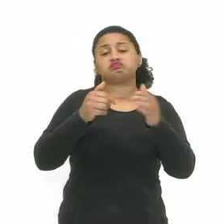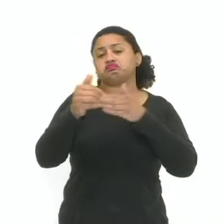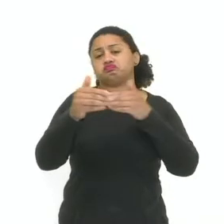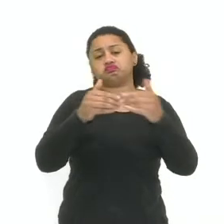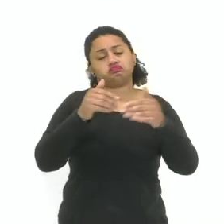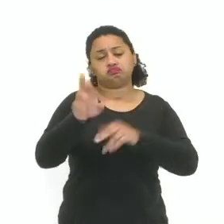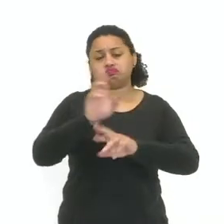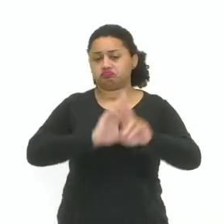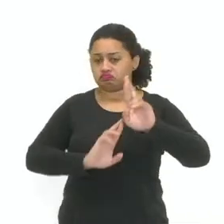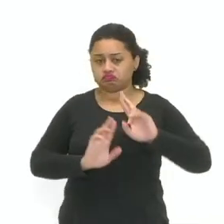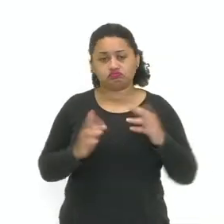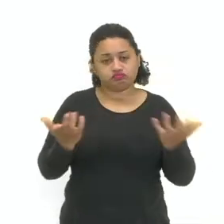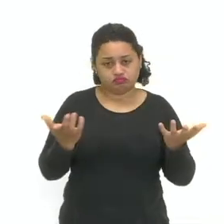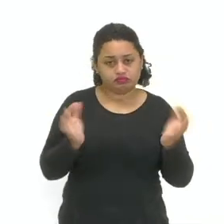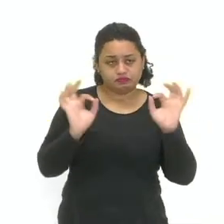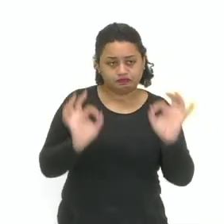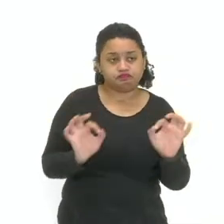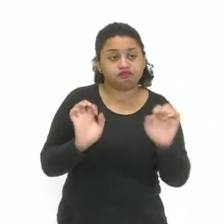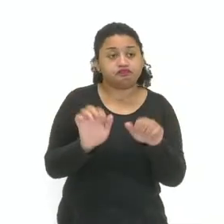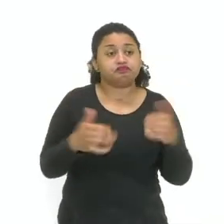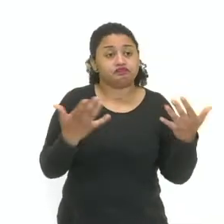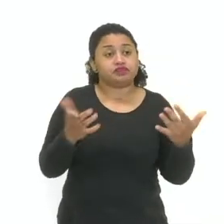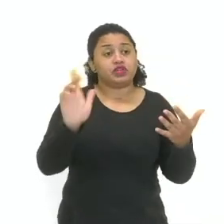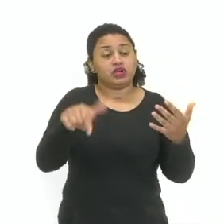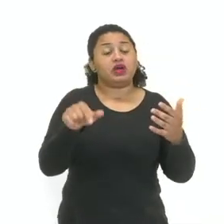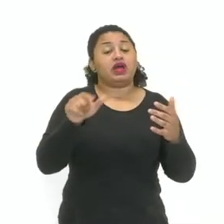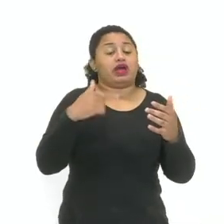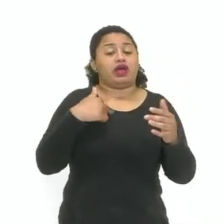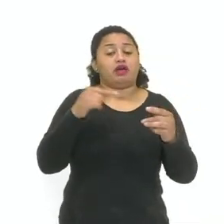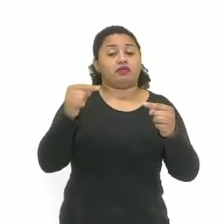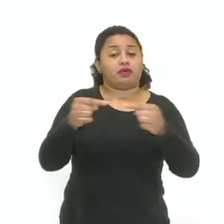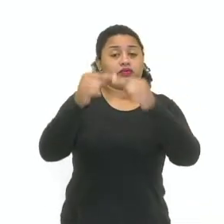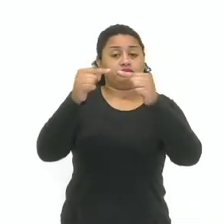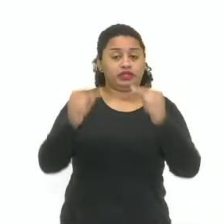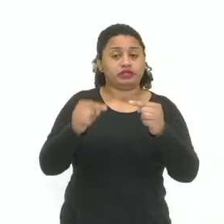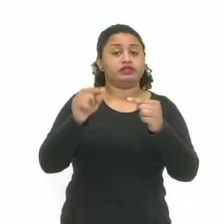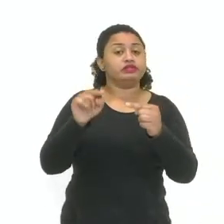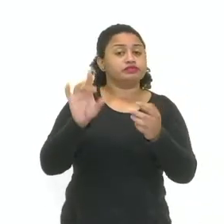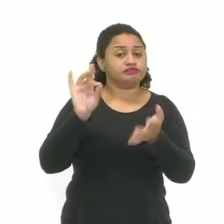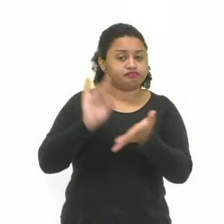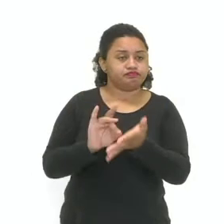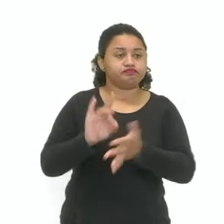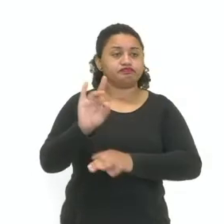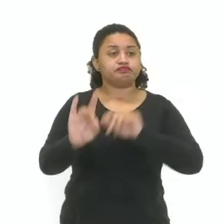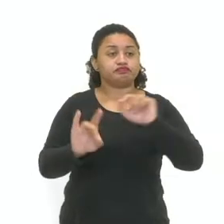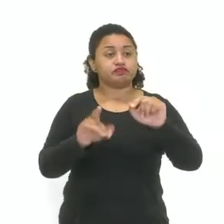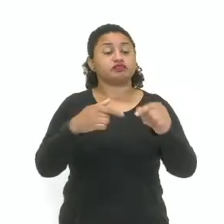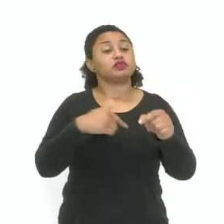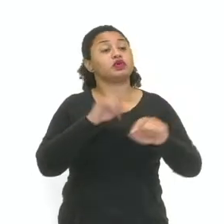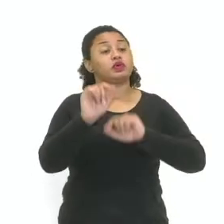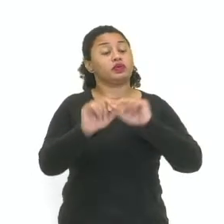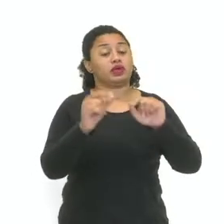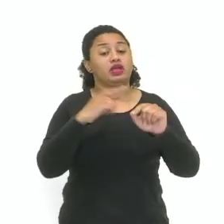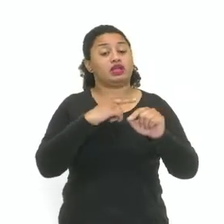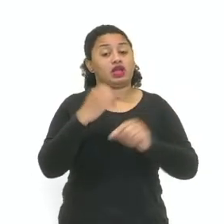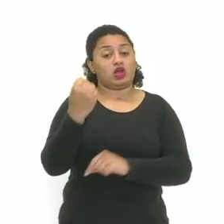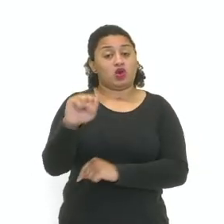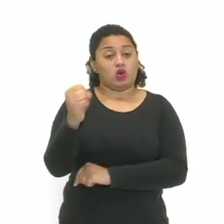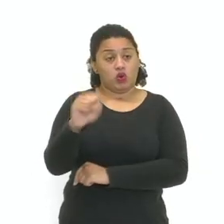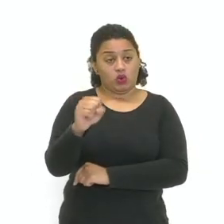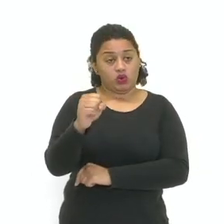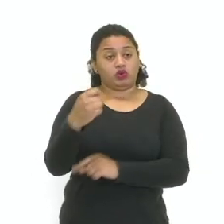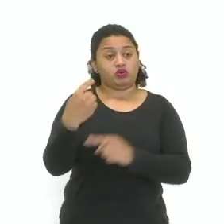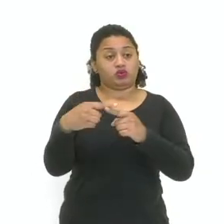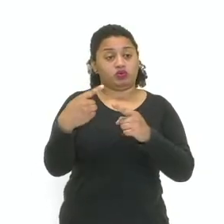interfere no resultado. Portanto, temos uma combinação. Vamos combinar 8 bolas, né?